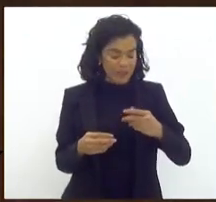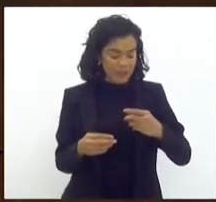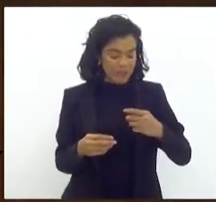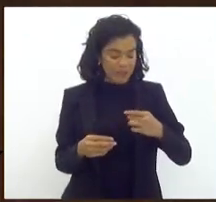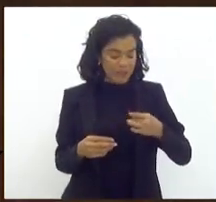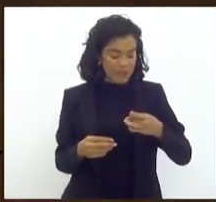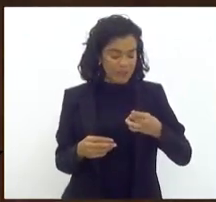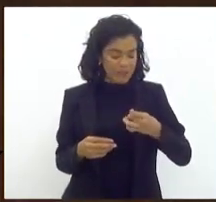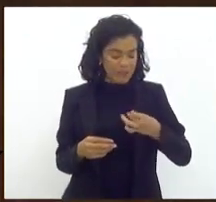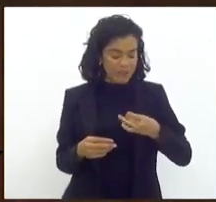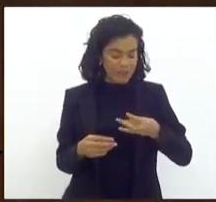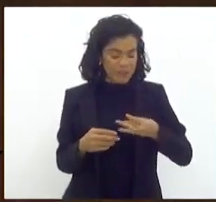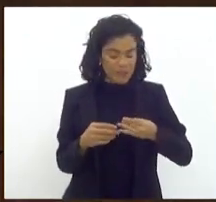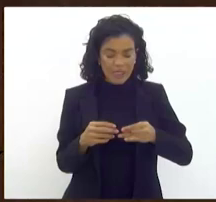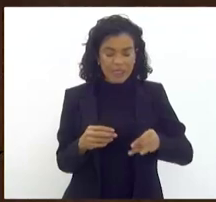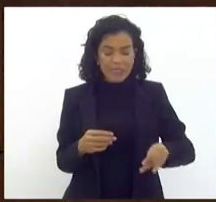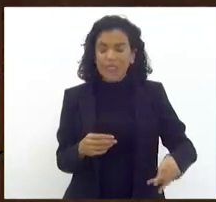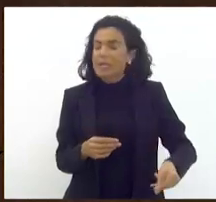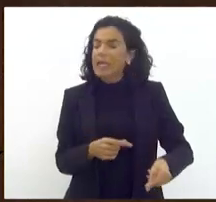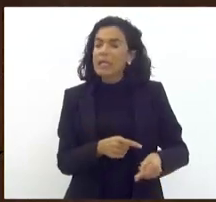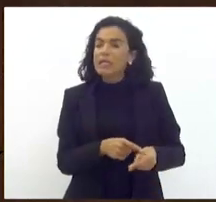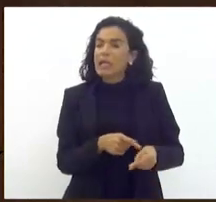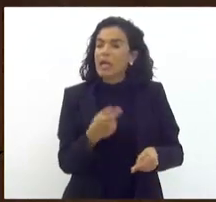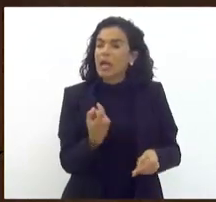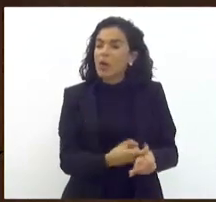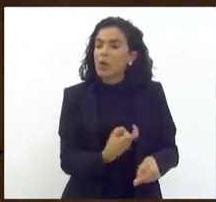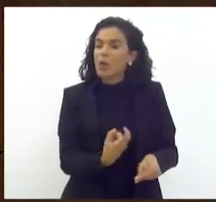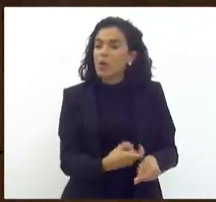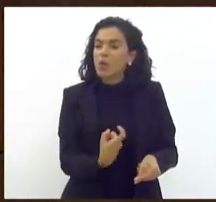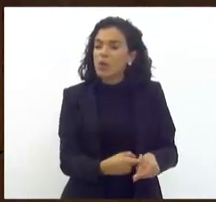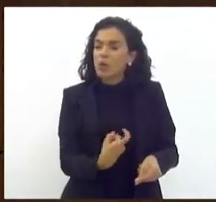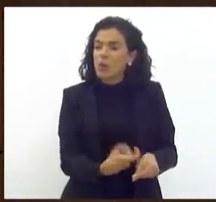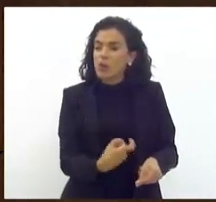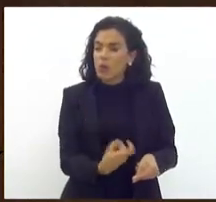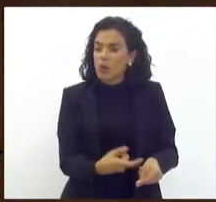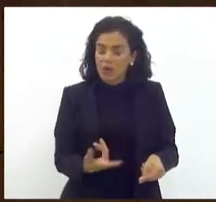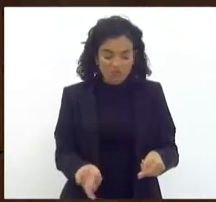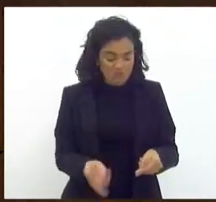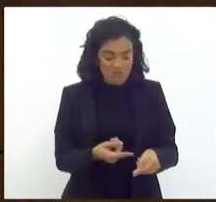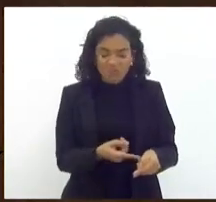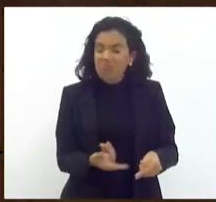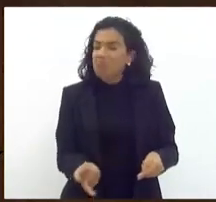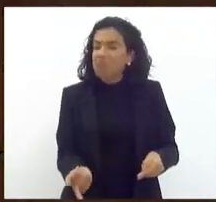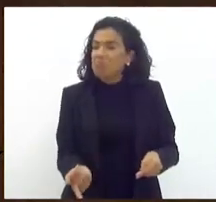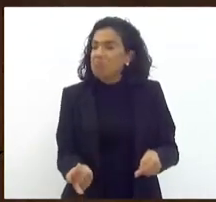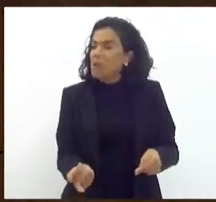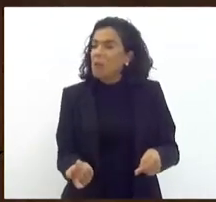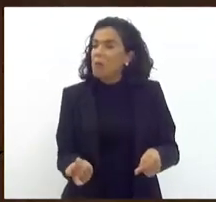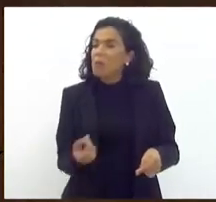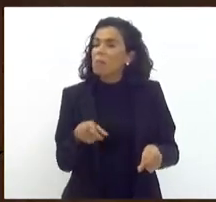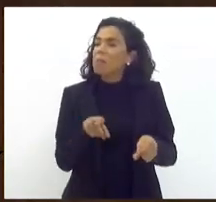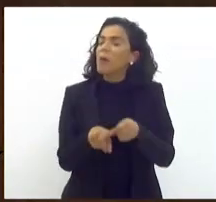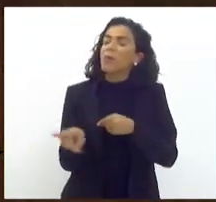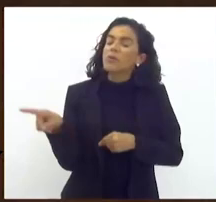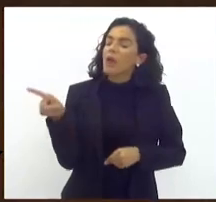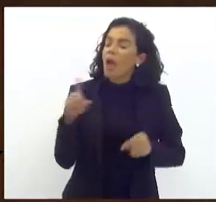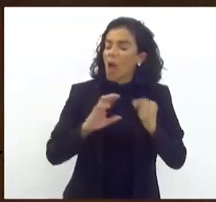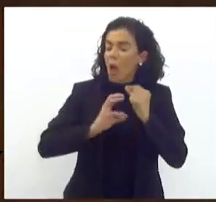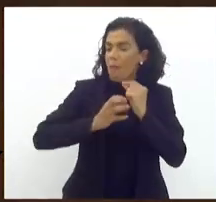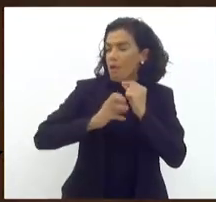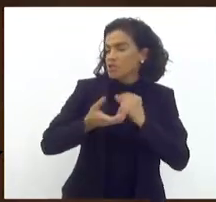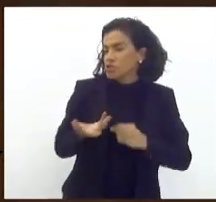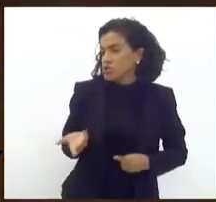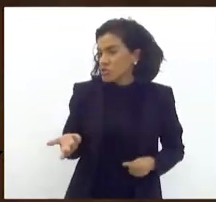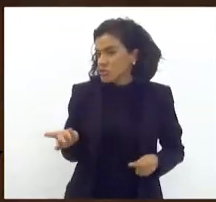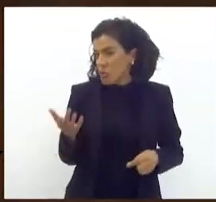que ele quis insinuar com mulheres de grelo duro eu queria perguntar ao partido da boquinha e